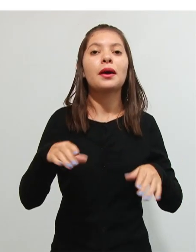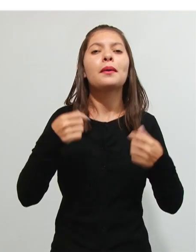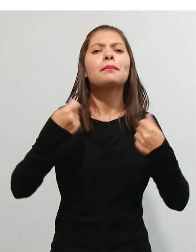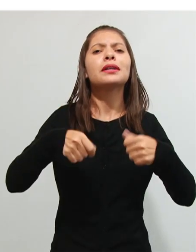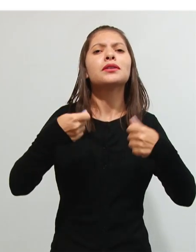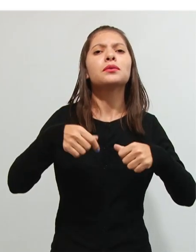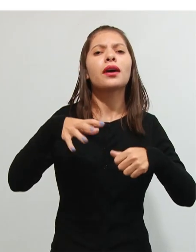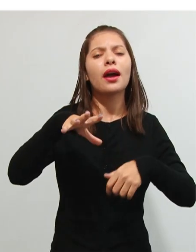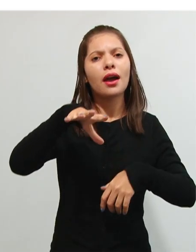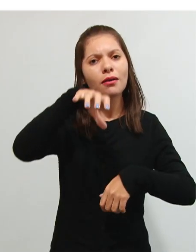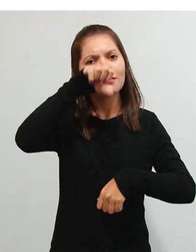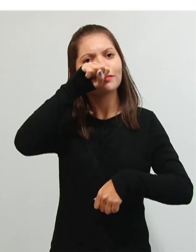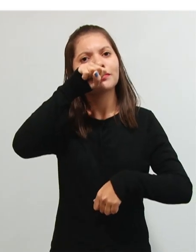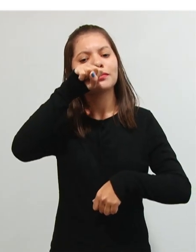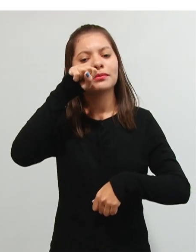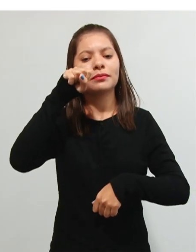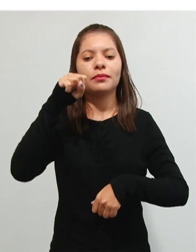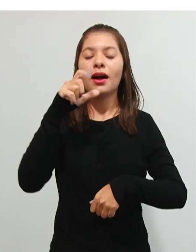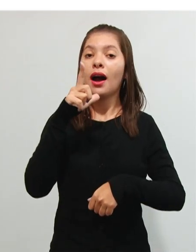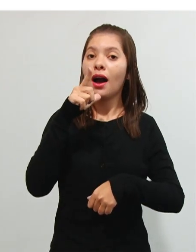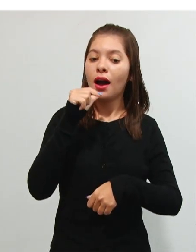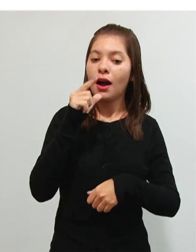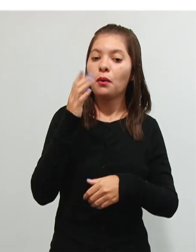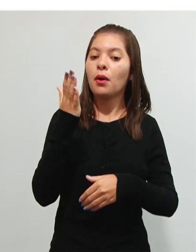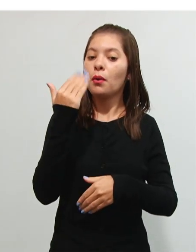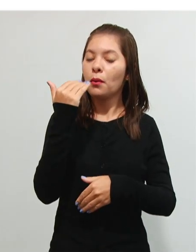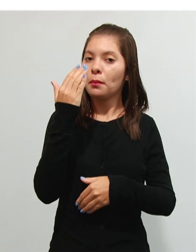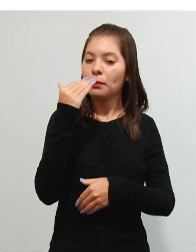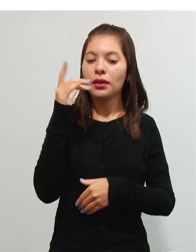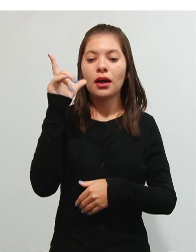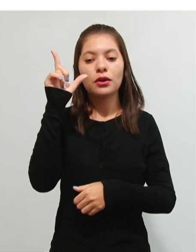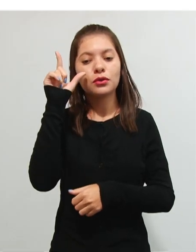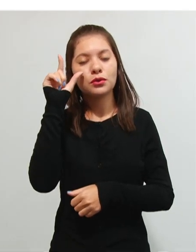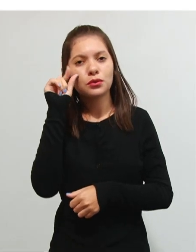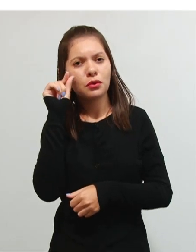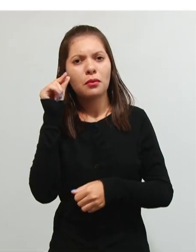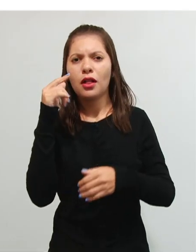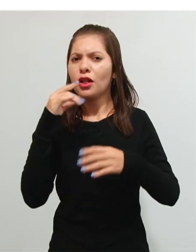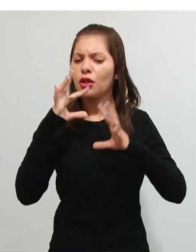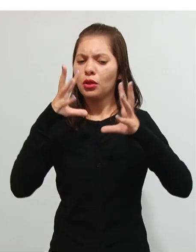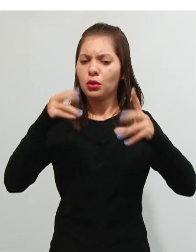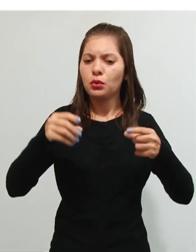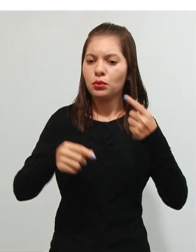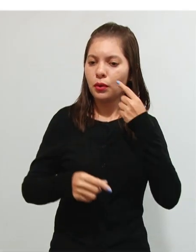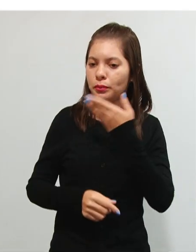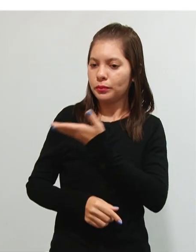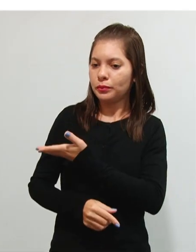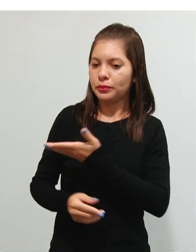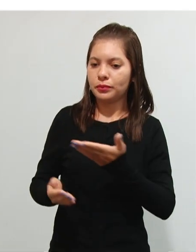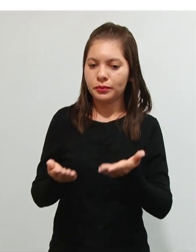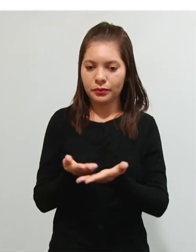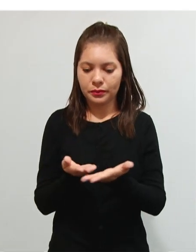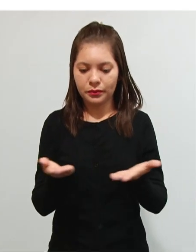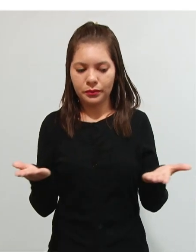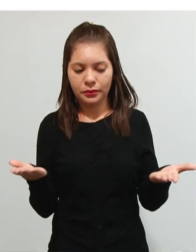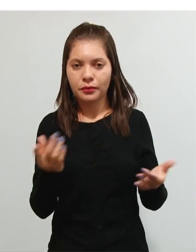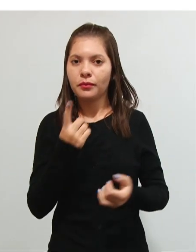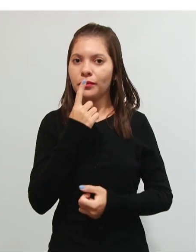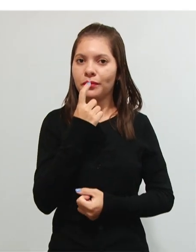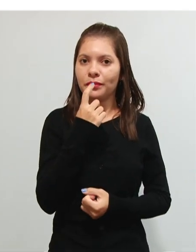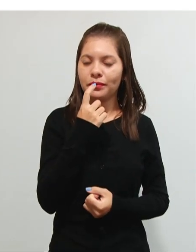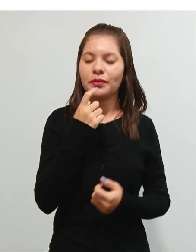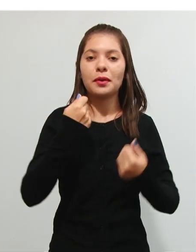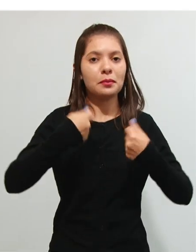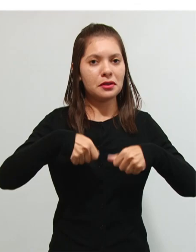comer, água, sexo, sono, homeostase, excreção, tudo isso são necessidades